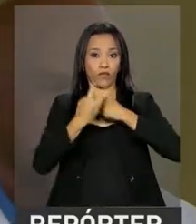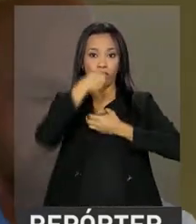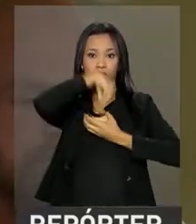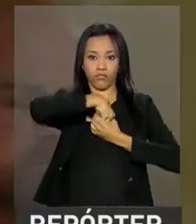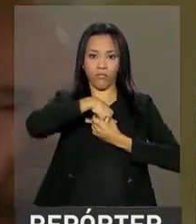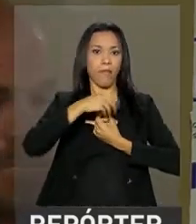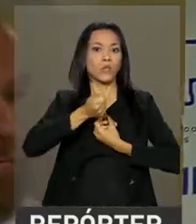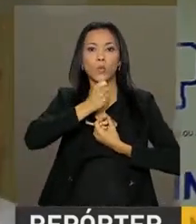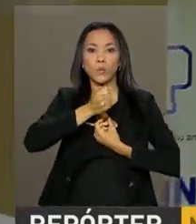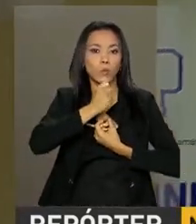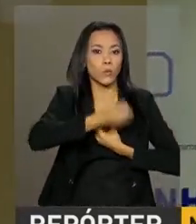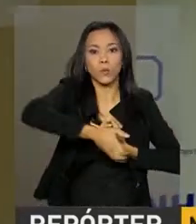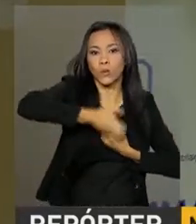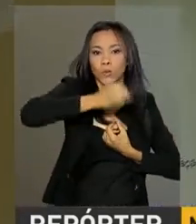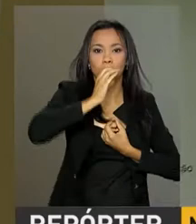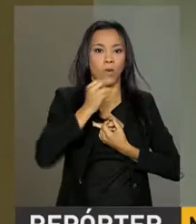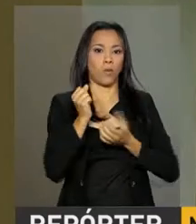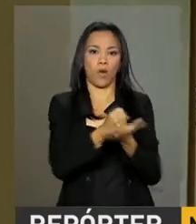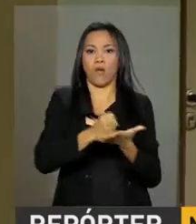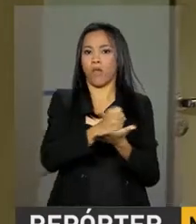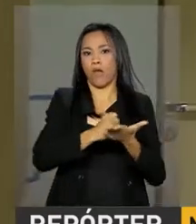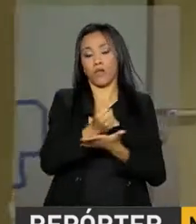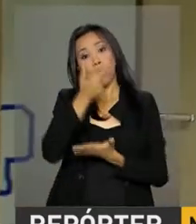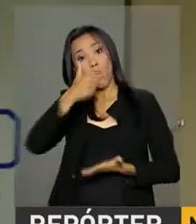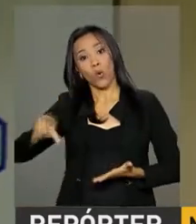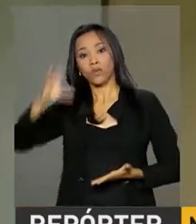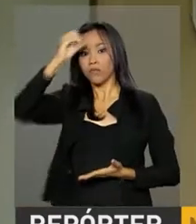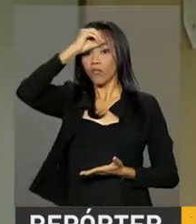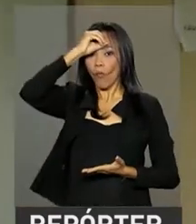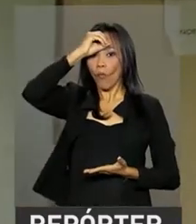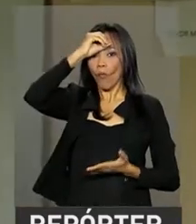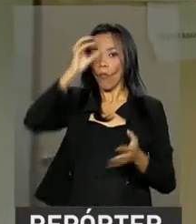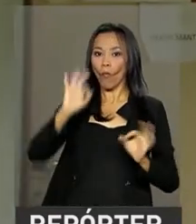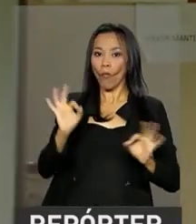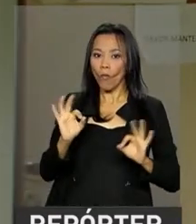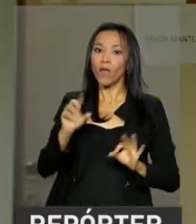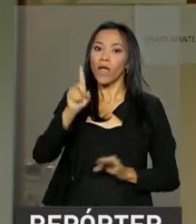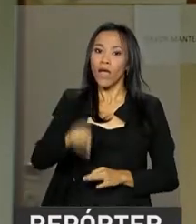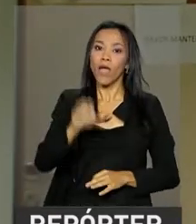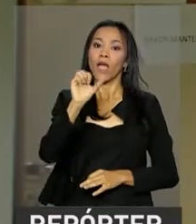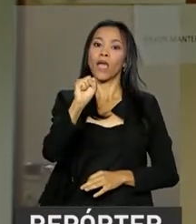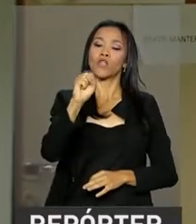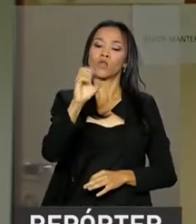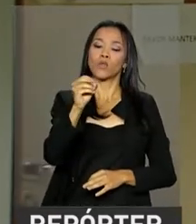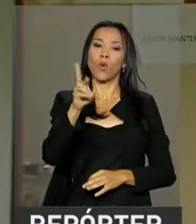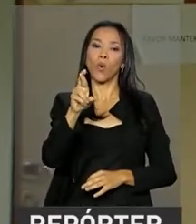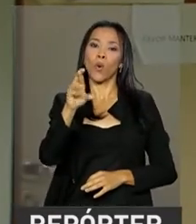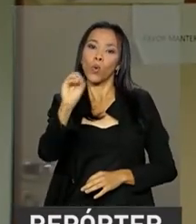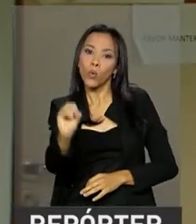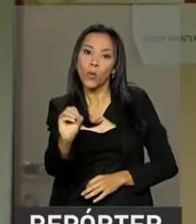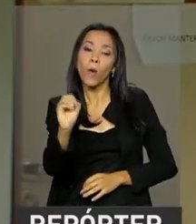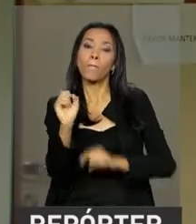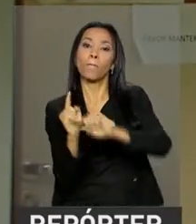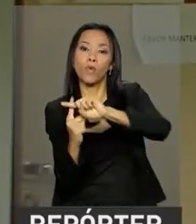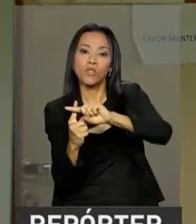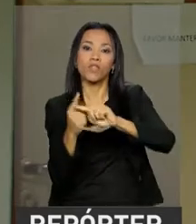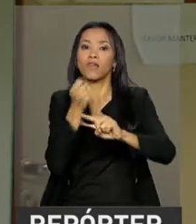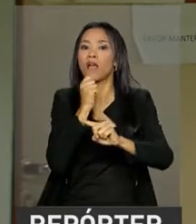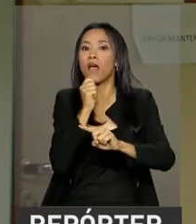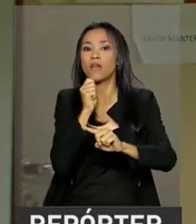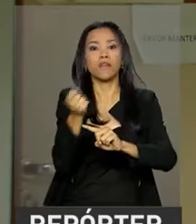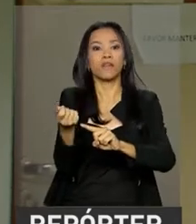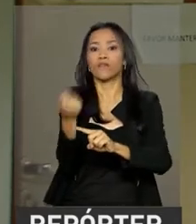112 mil desconhece que são soropositivos são essas pessoas que ainda não recebe medicamentos que